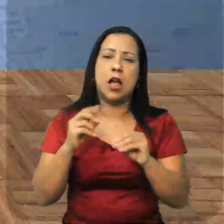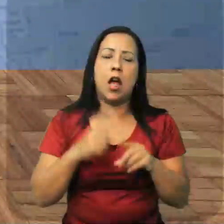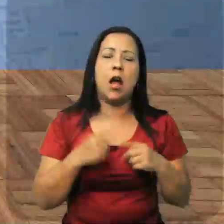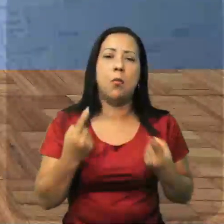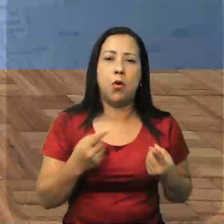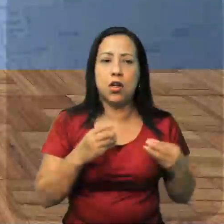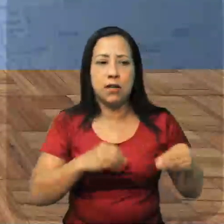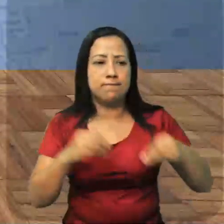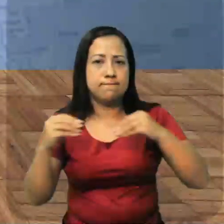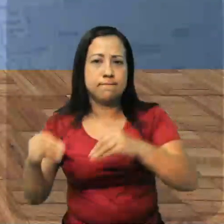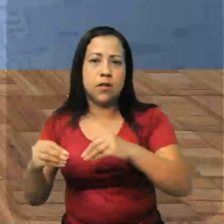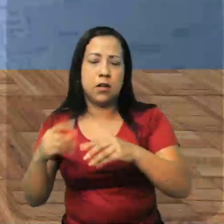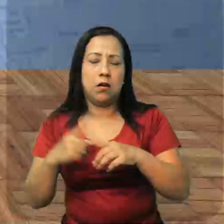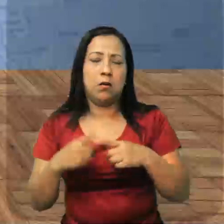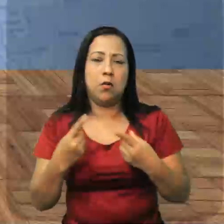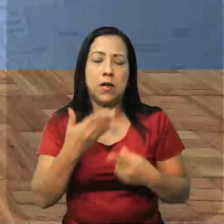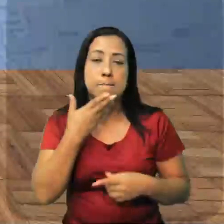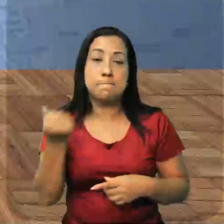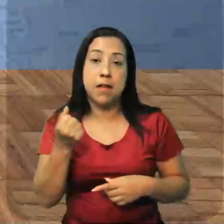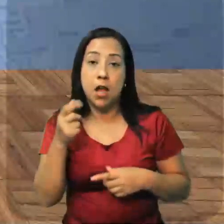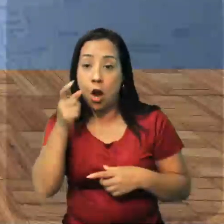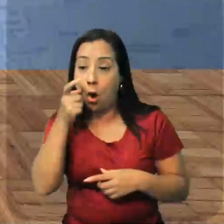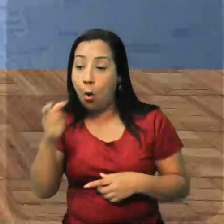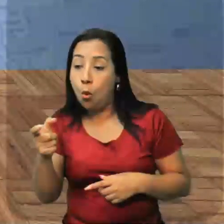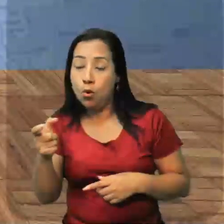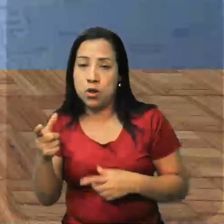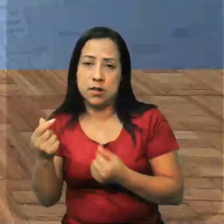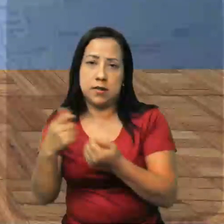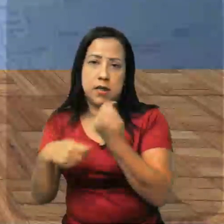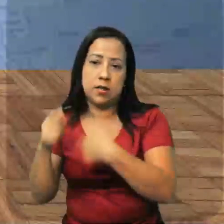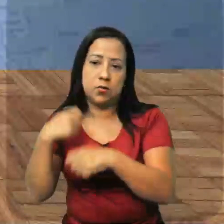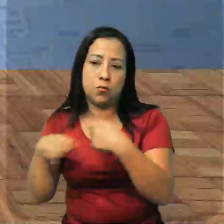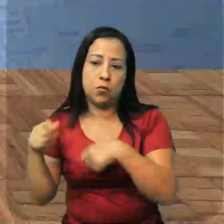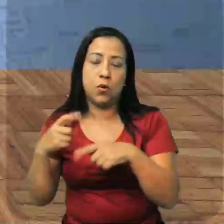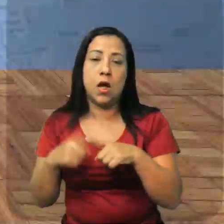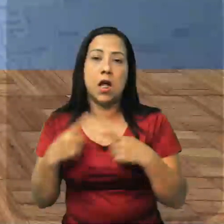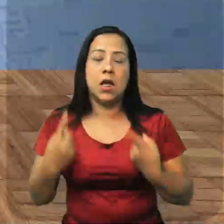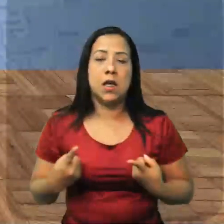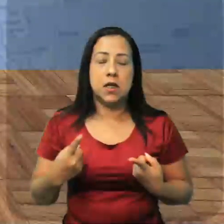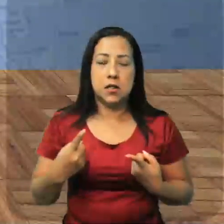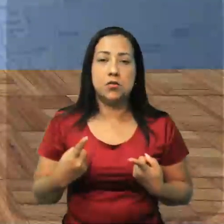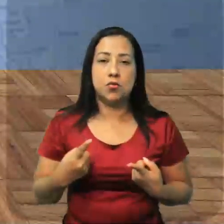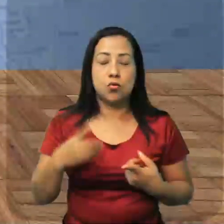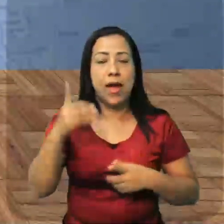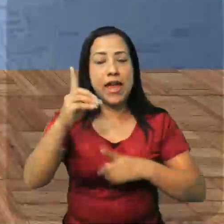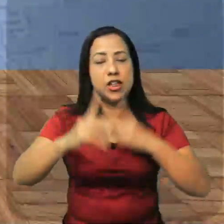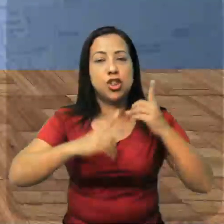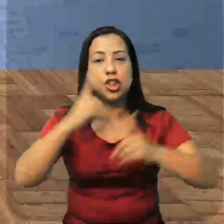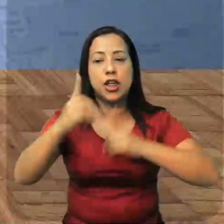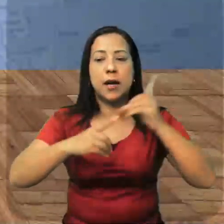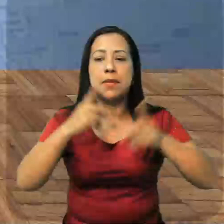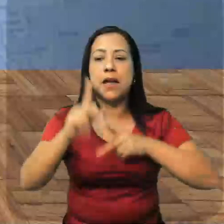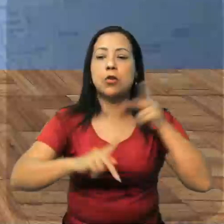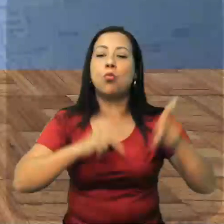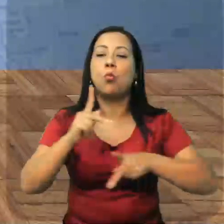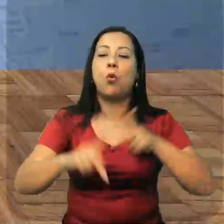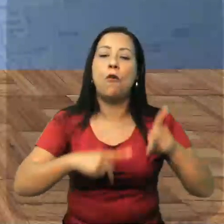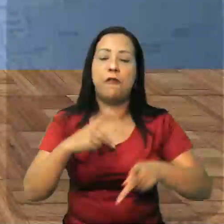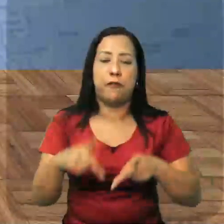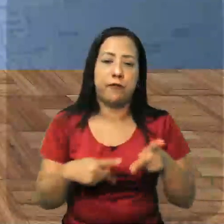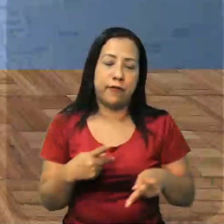condições socioeconômicas. Isso é dinâmica populacional. Isso é dinâmica